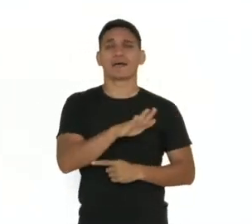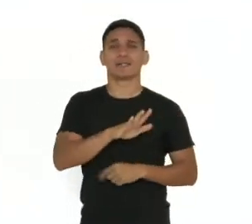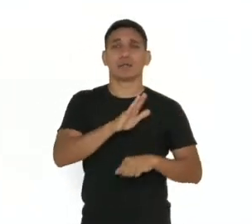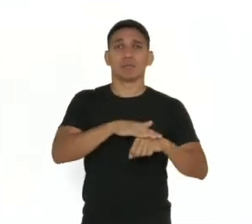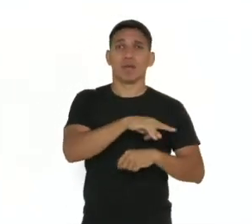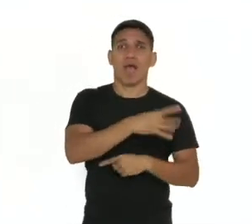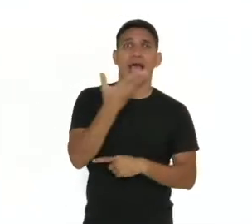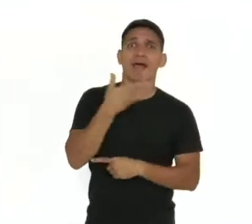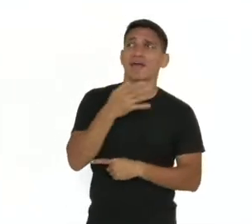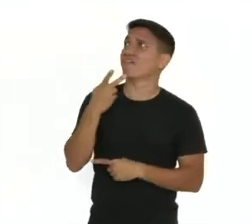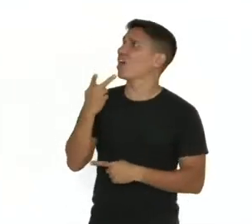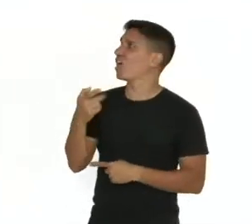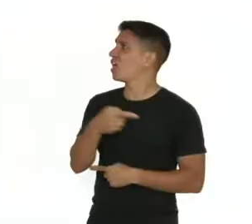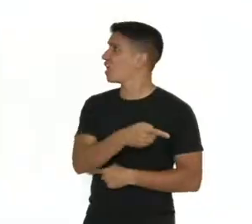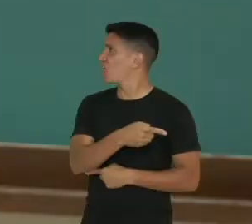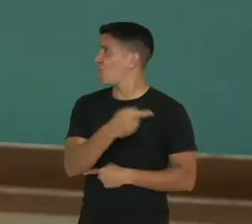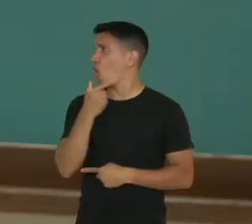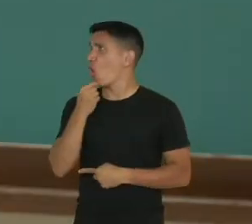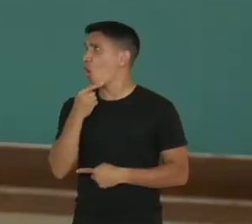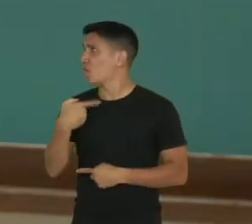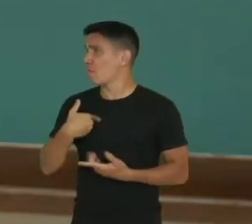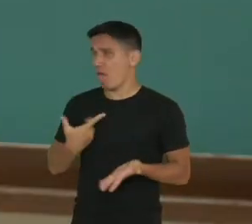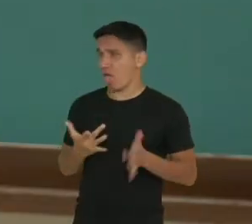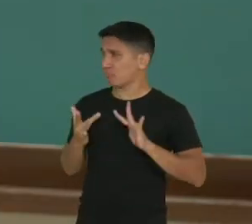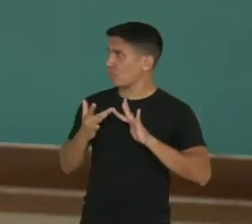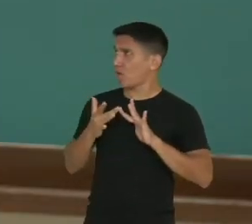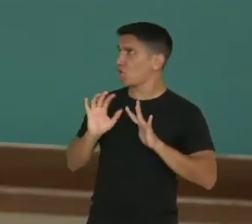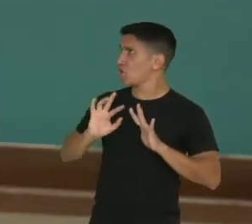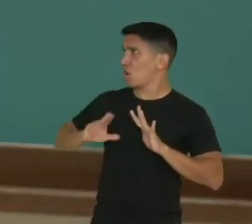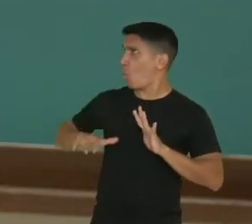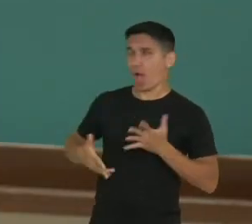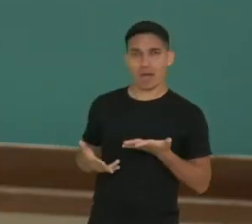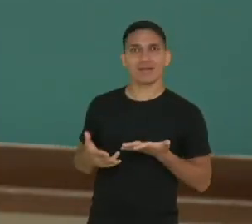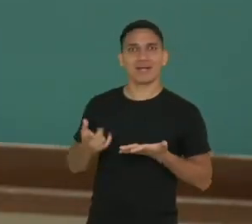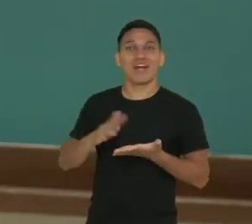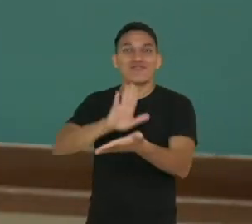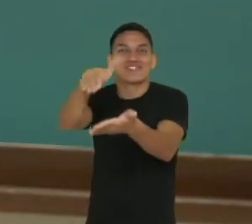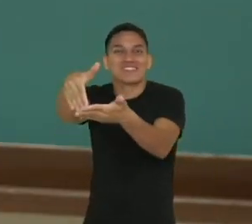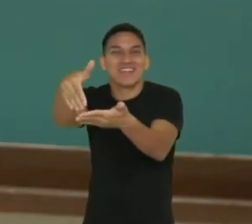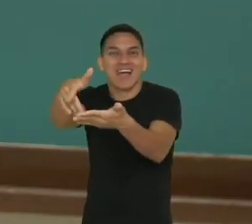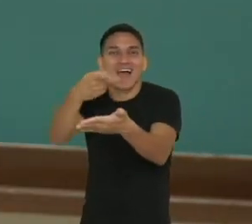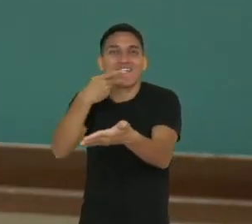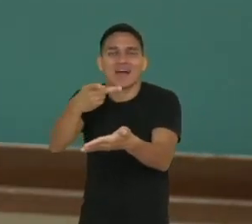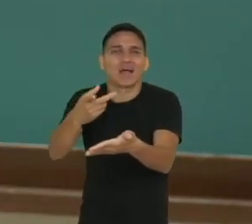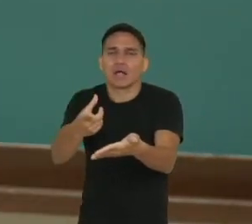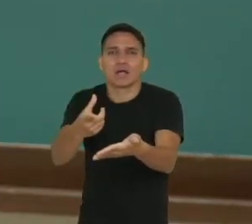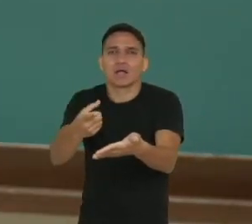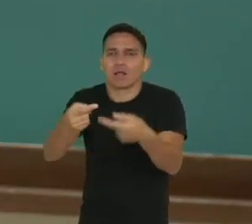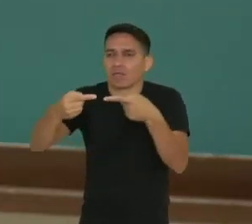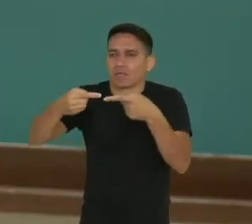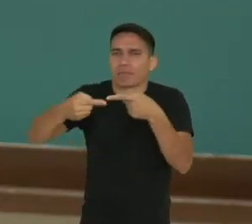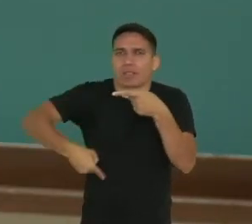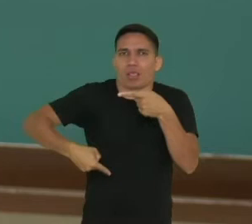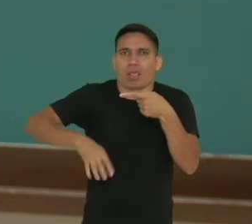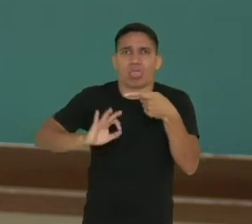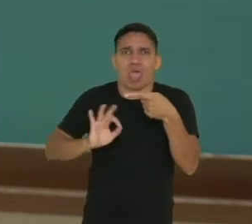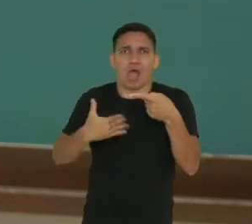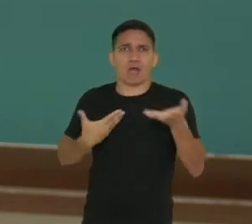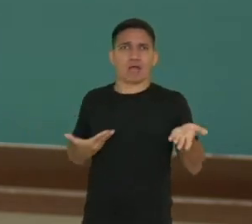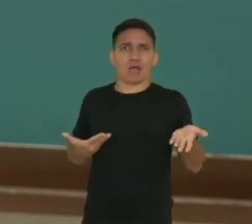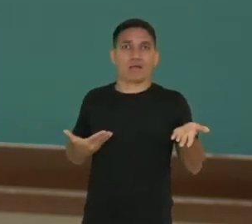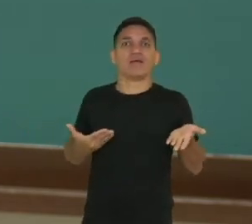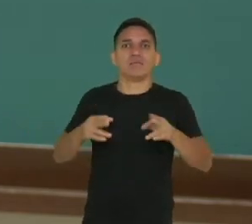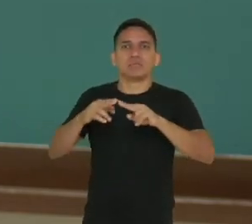o homem não é nada dele, né? Então, mais para o final ali, né? Então ele não é nada meu, né? Então